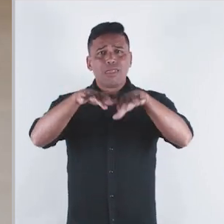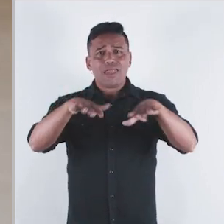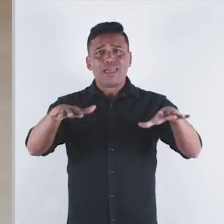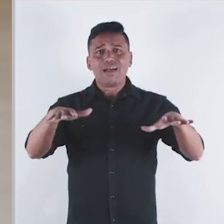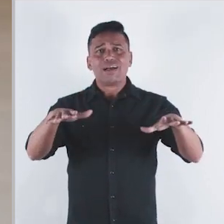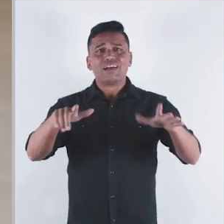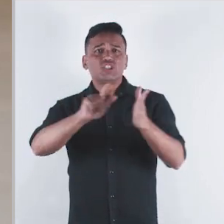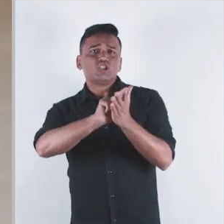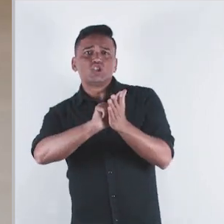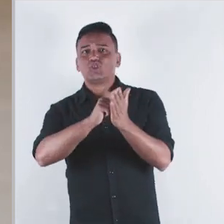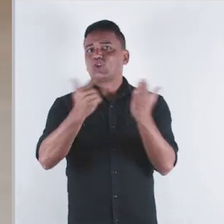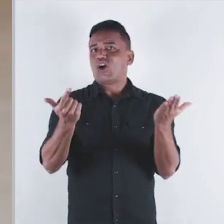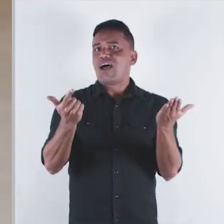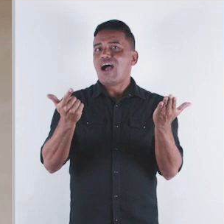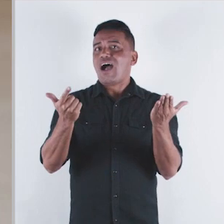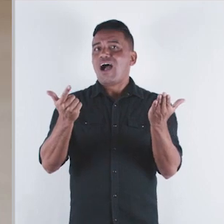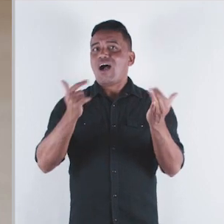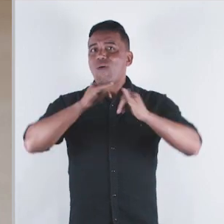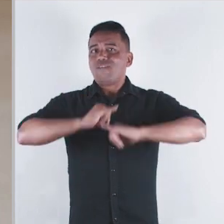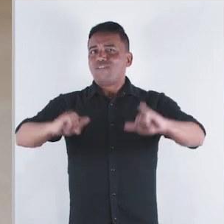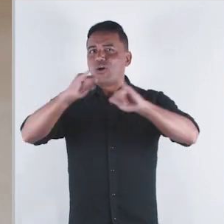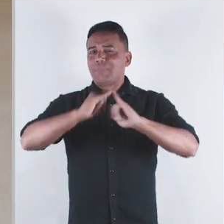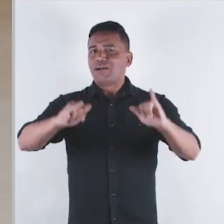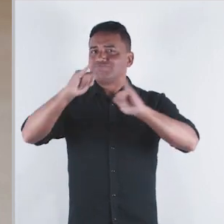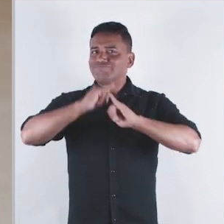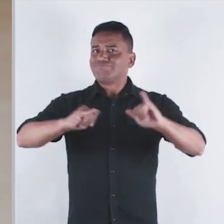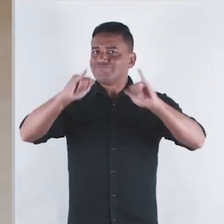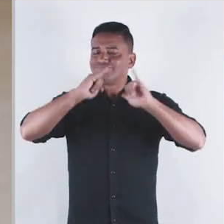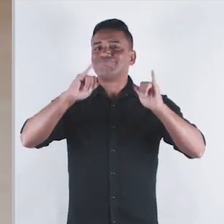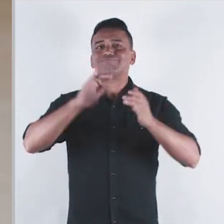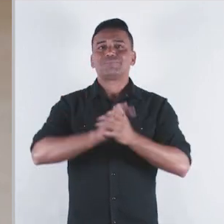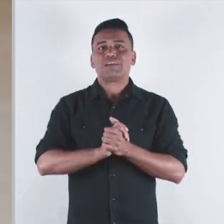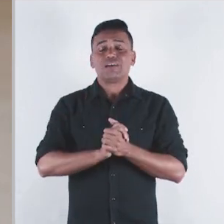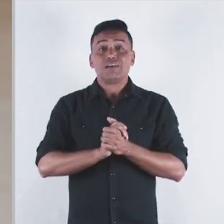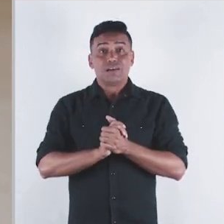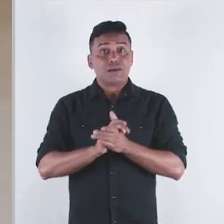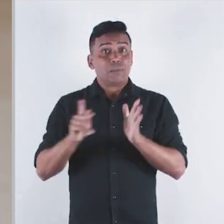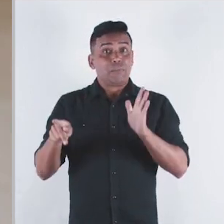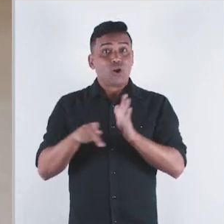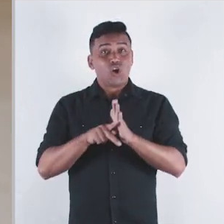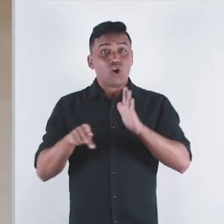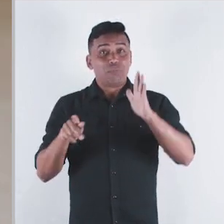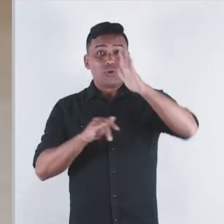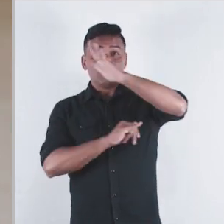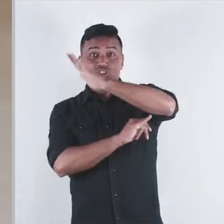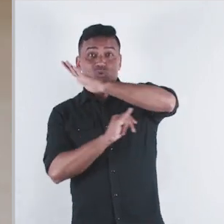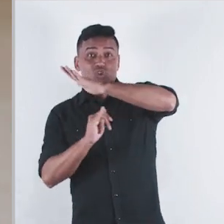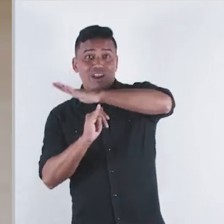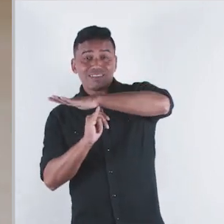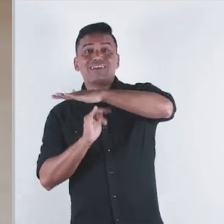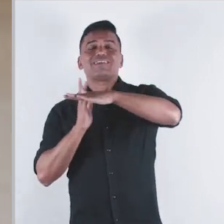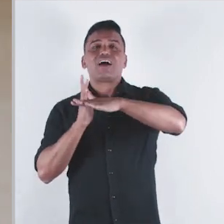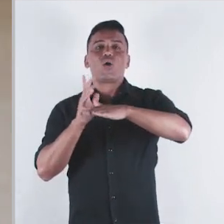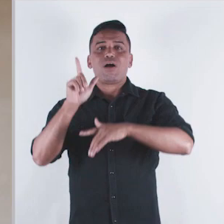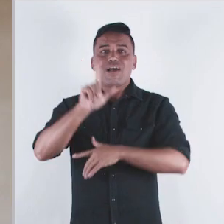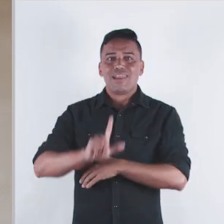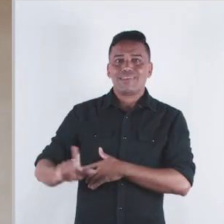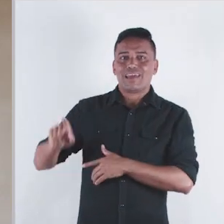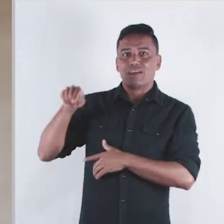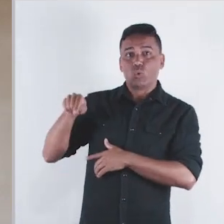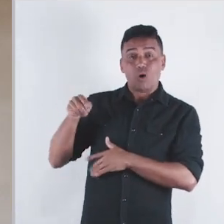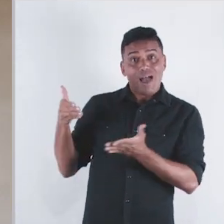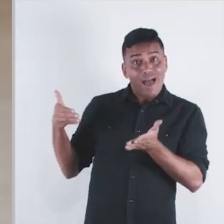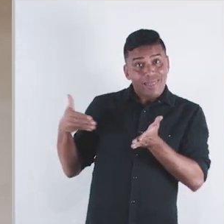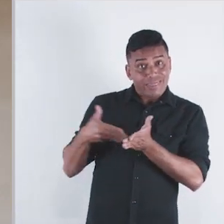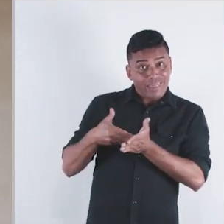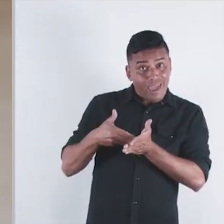imprensa e olha só, a institucionalização do que a gente chama de literatura até